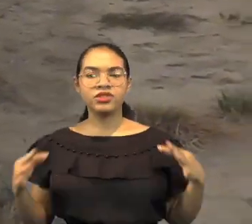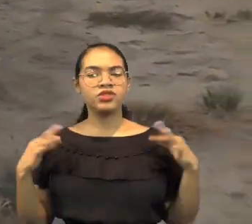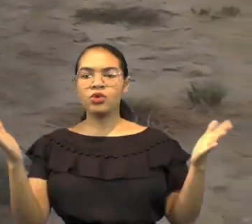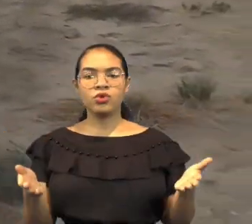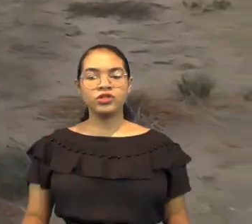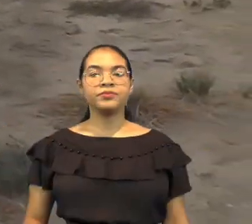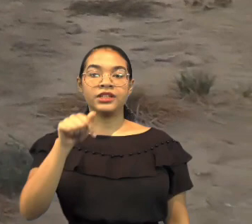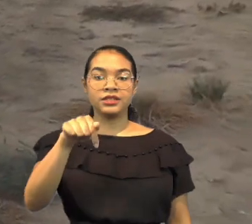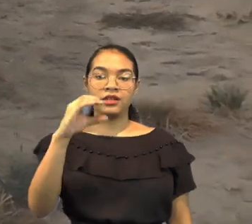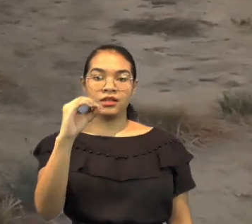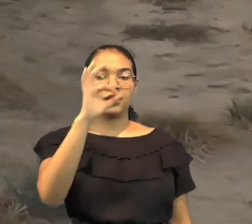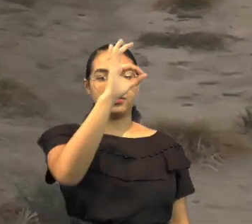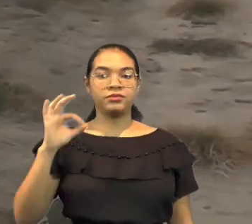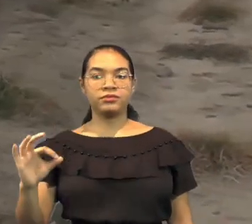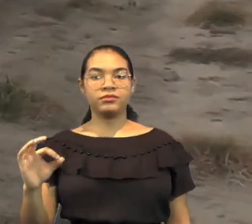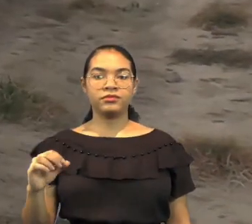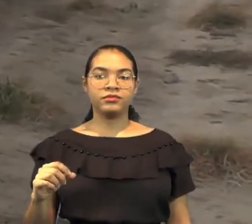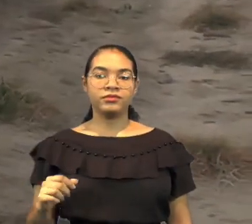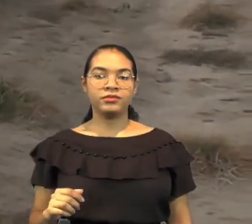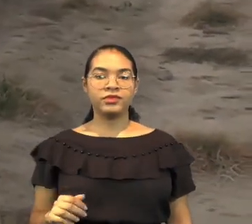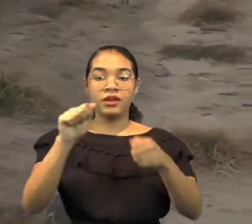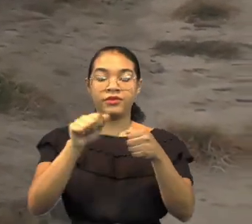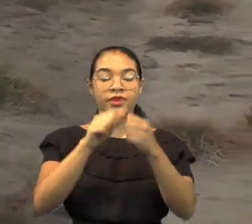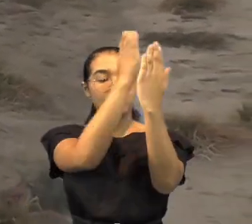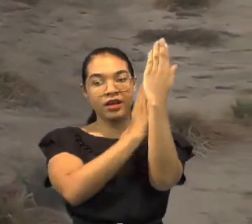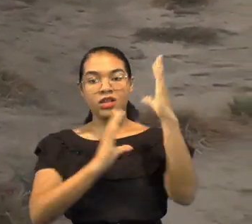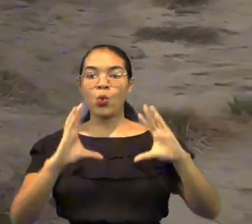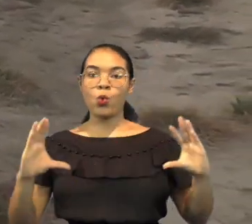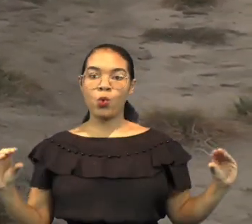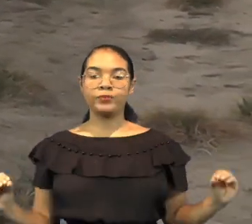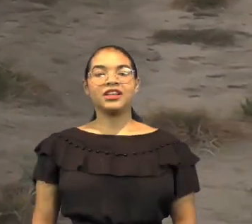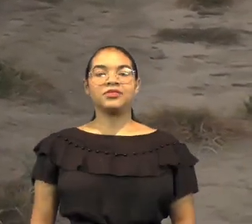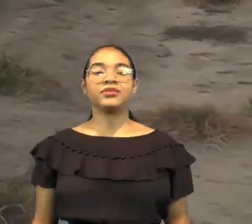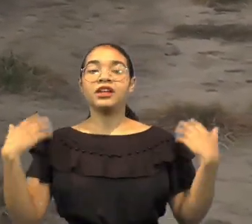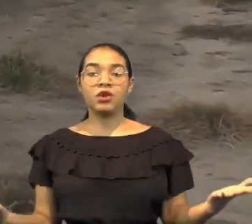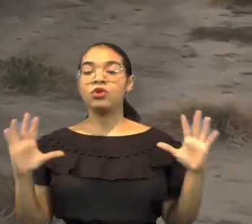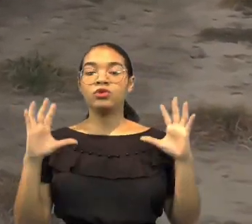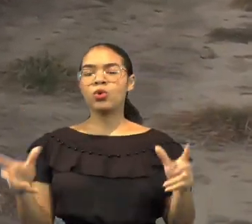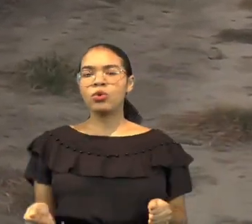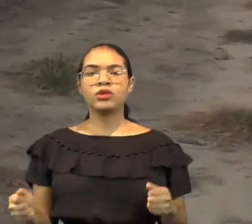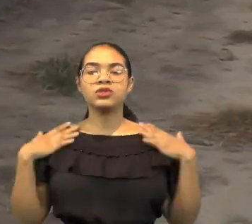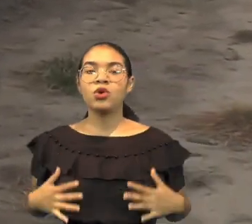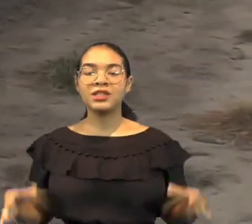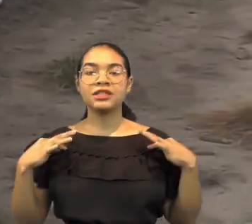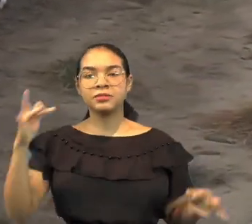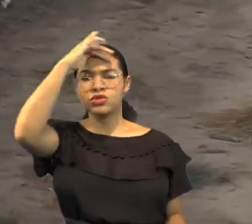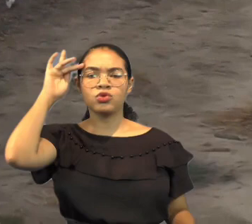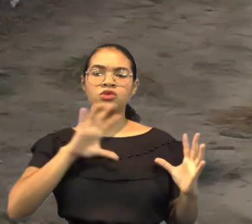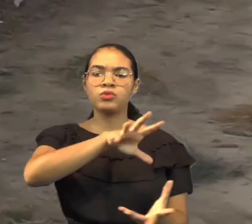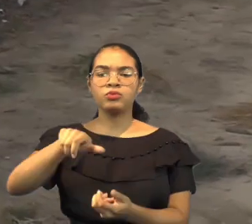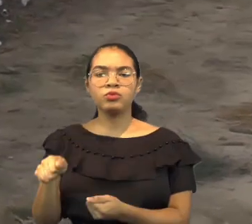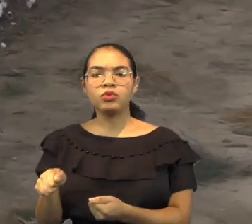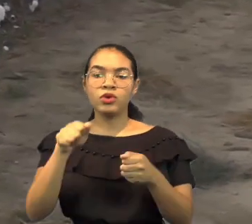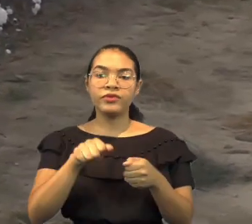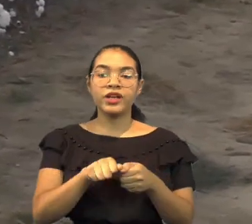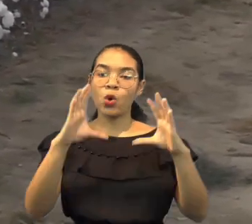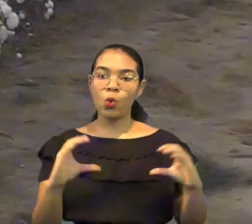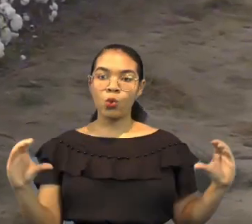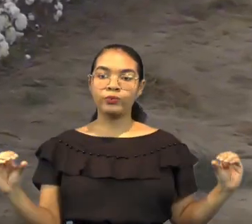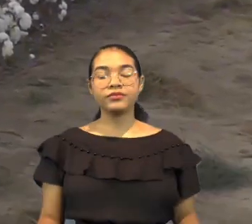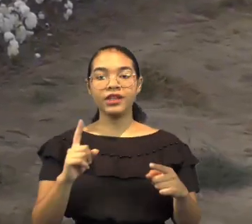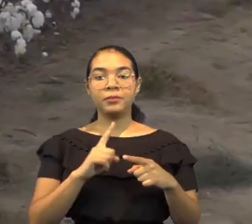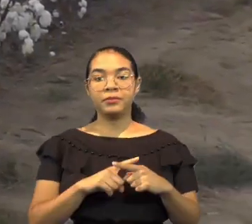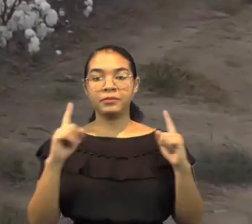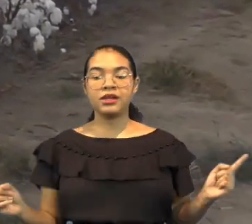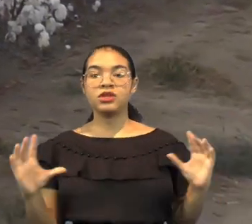hoje, 70% disso é produzido através do algodão. Então toda a vestimenta do mundo hoje é isso. E ainda assim, o que